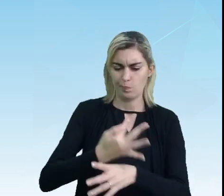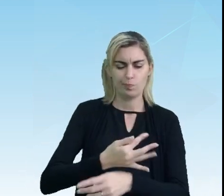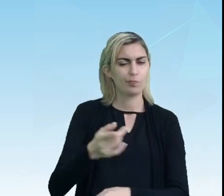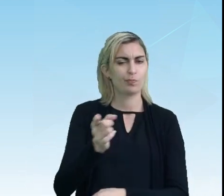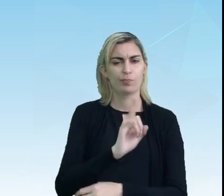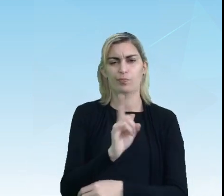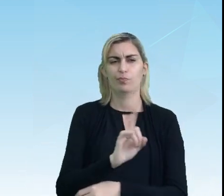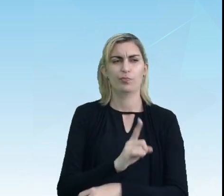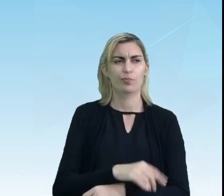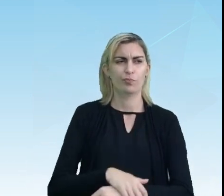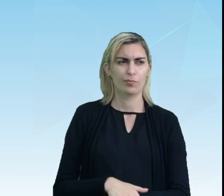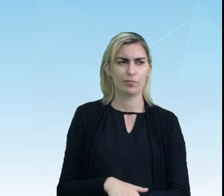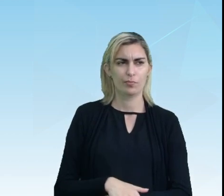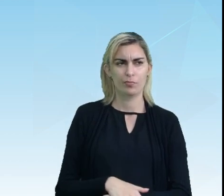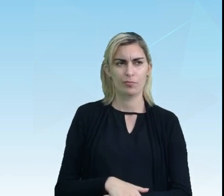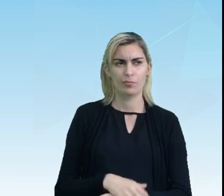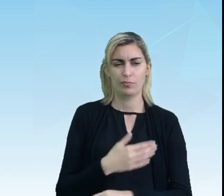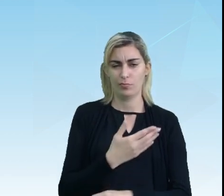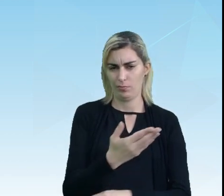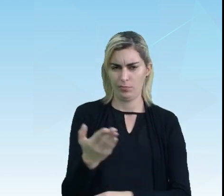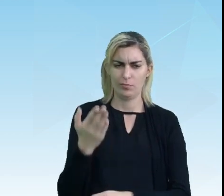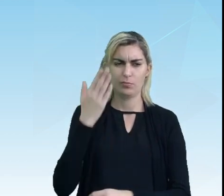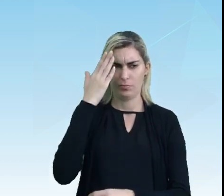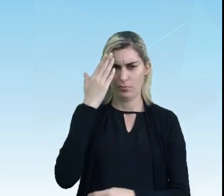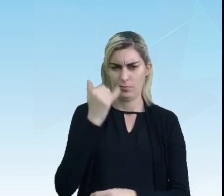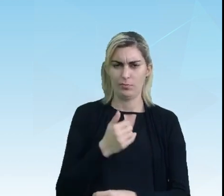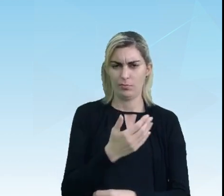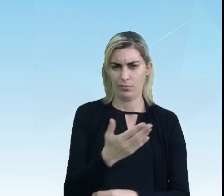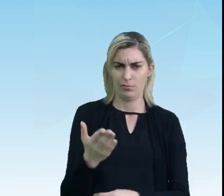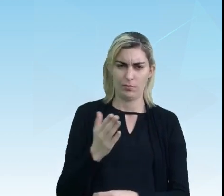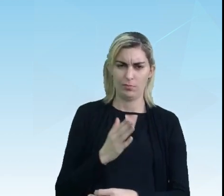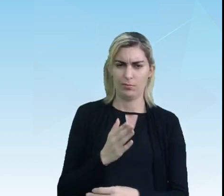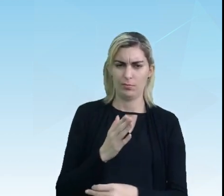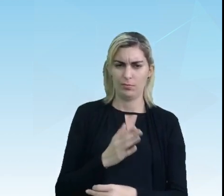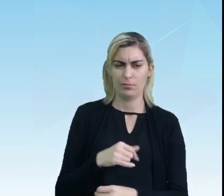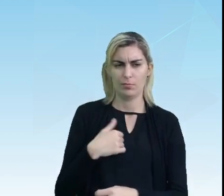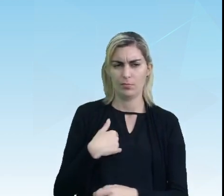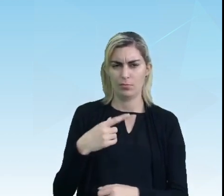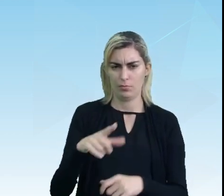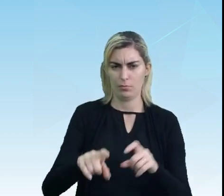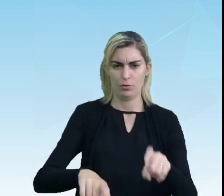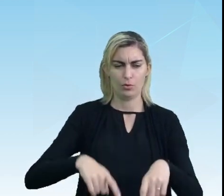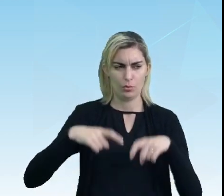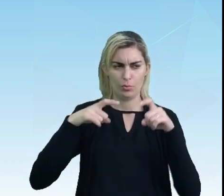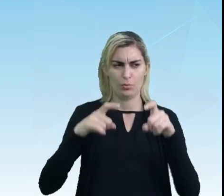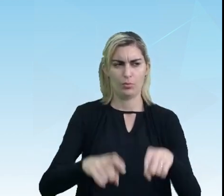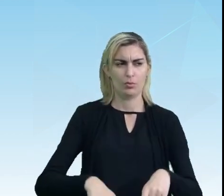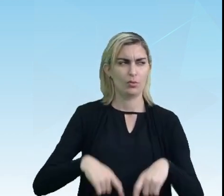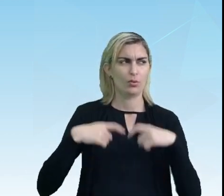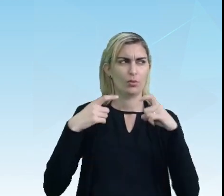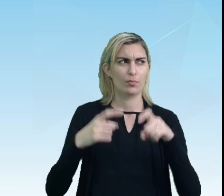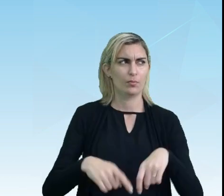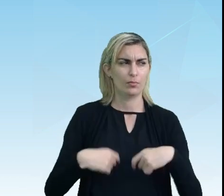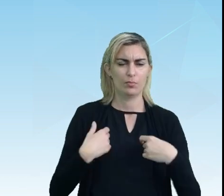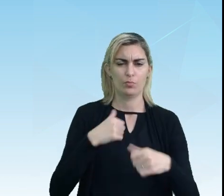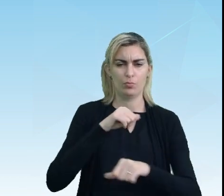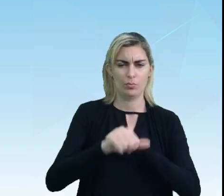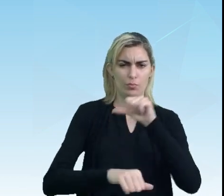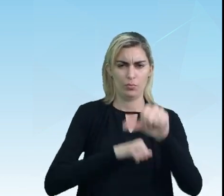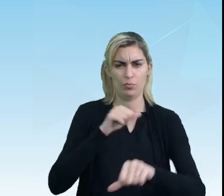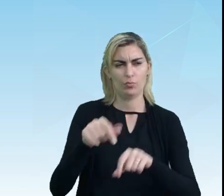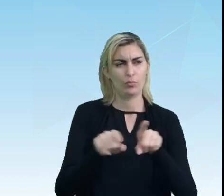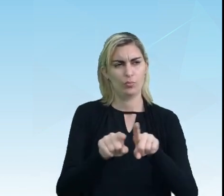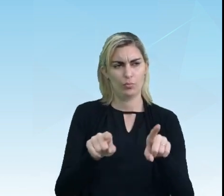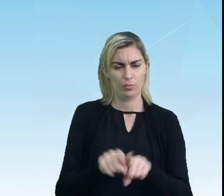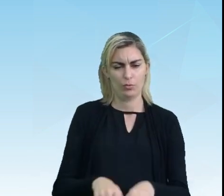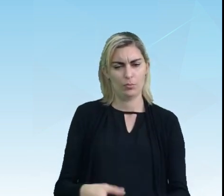gente. Aí vocês sabiam ainda, meus amores, que no campus os efeitos dessas mudanças também